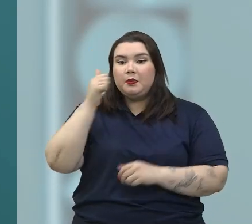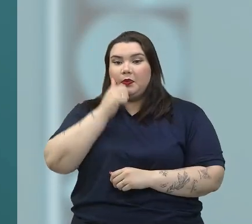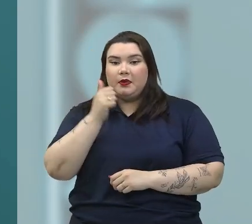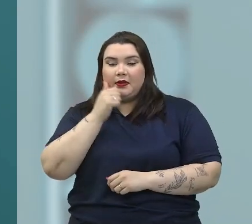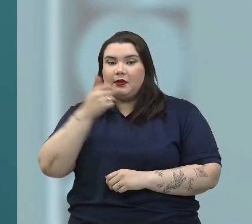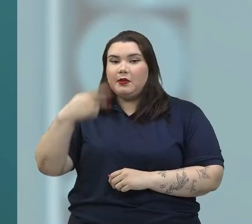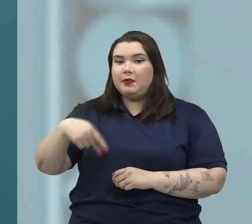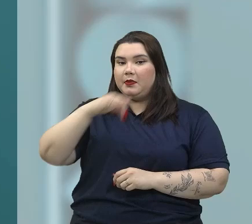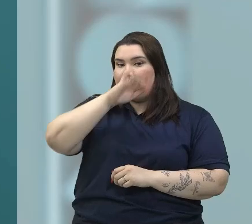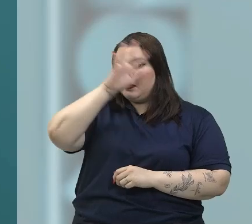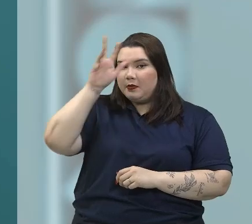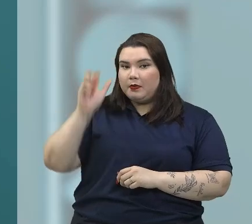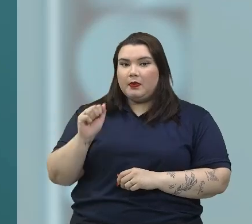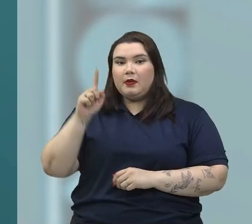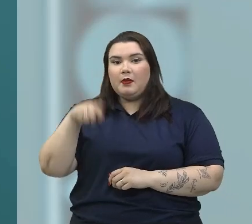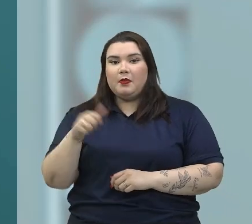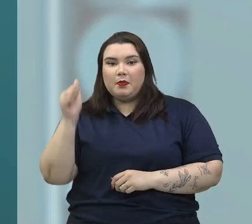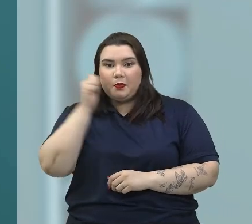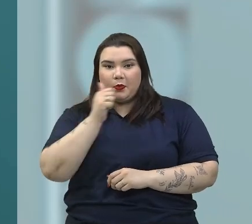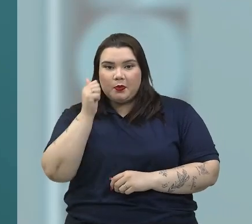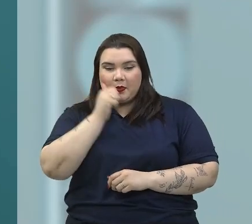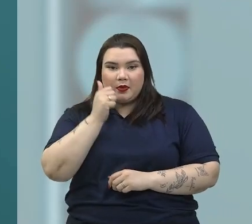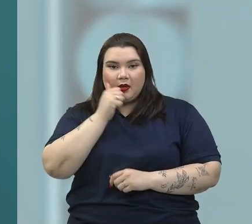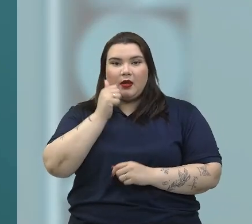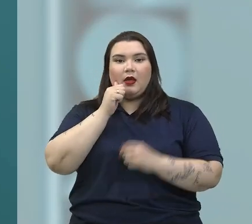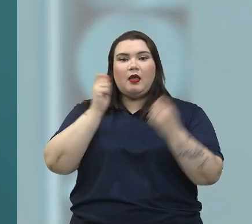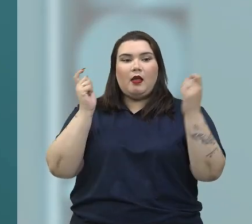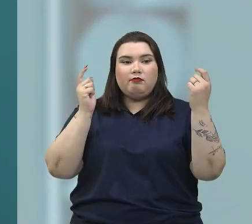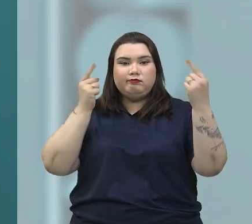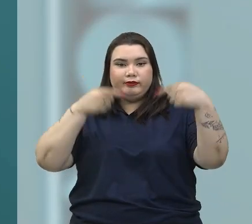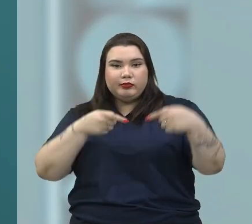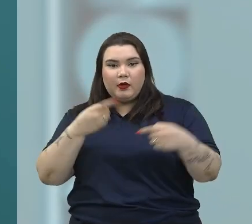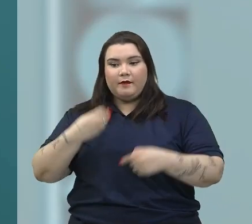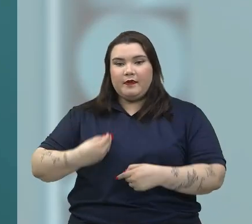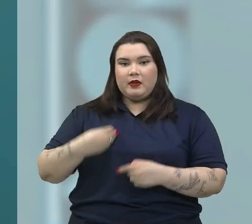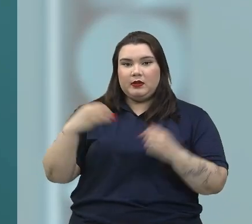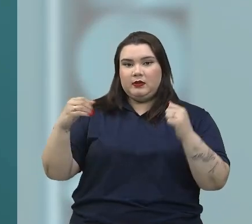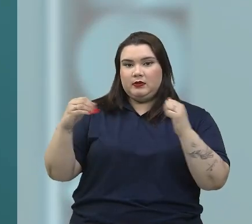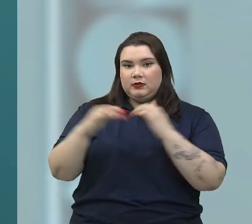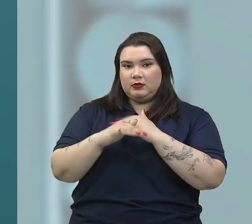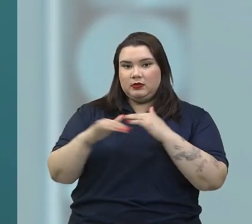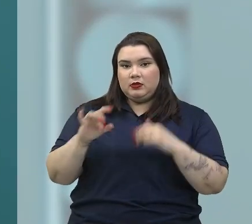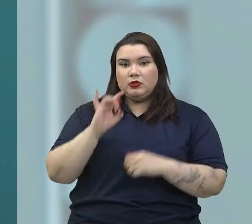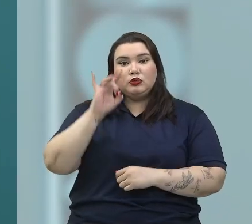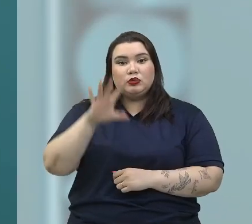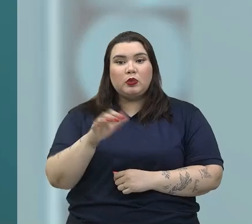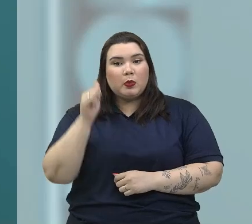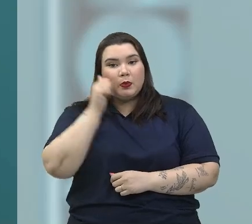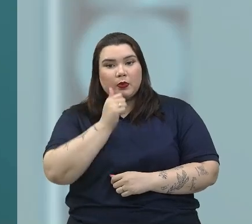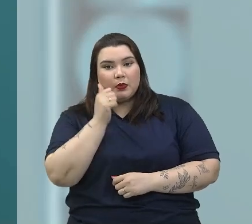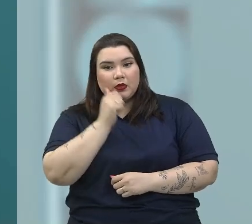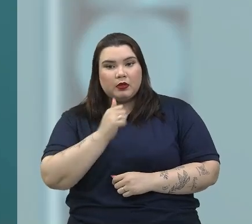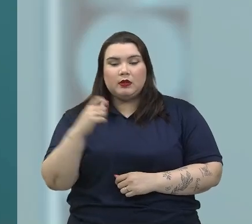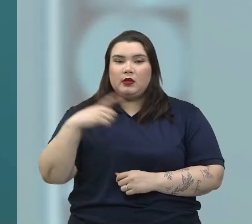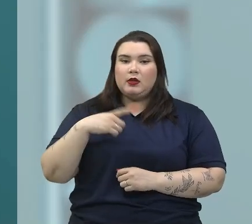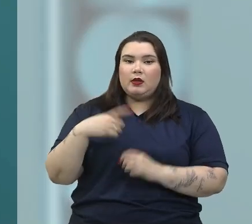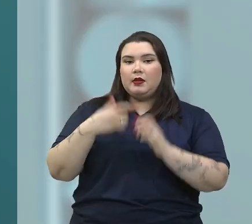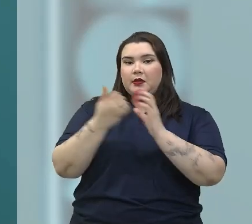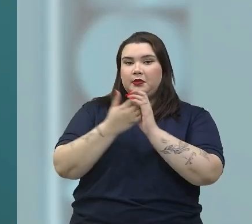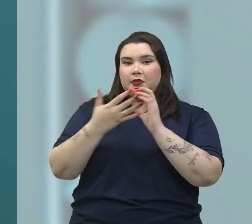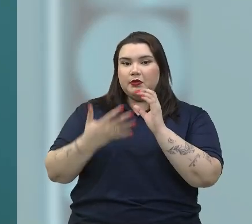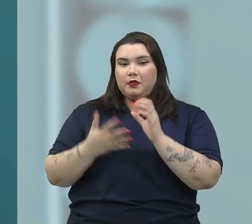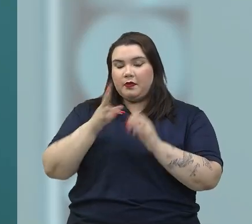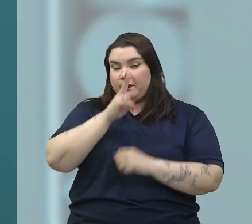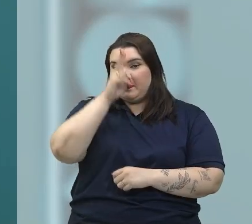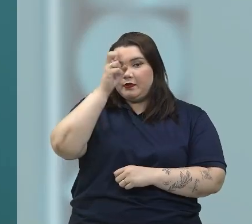amazonas, que eram mulheres guerreiras, não é? Elas viviam numa cidade basicamente só de mulheres e elas tinham essa característica